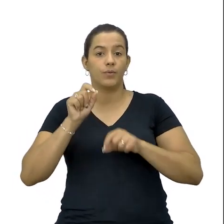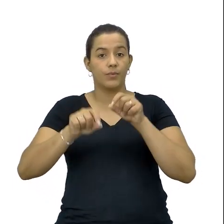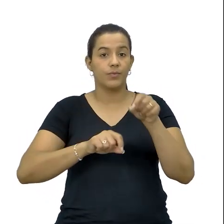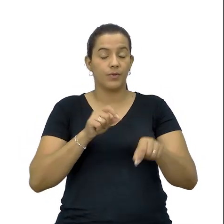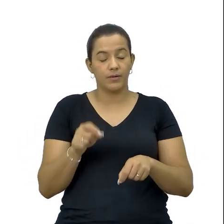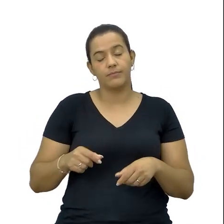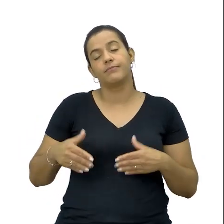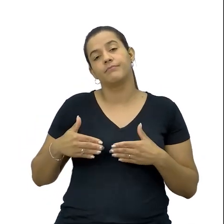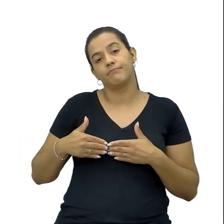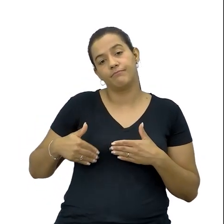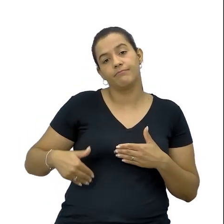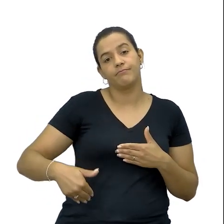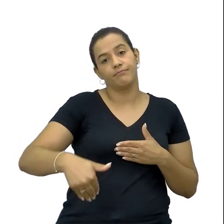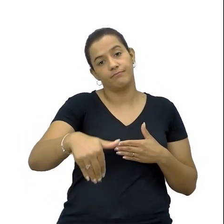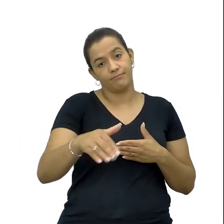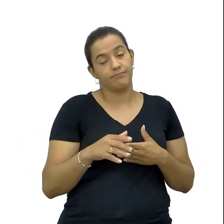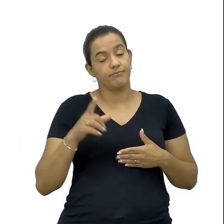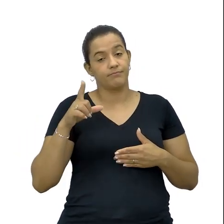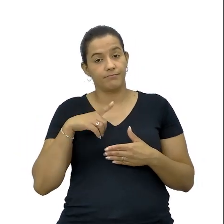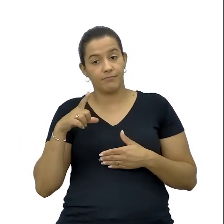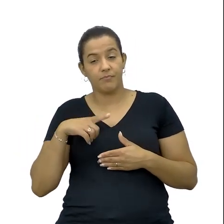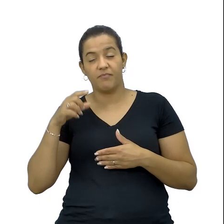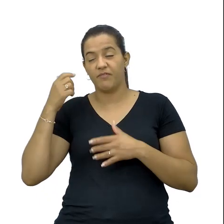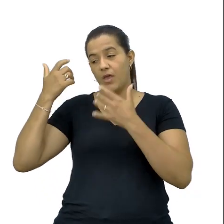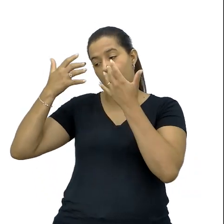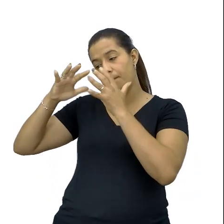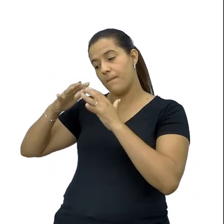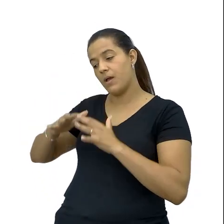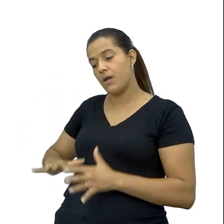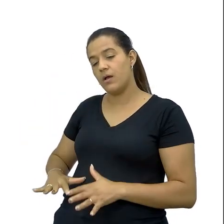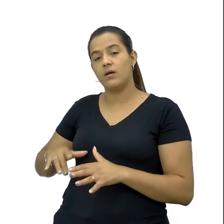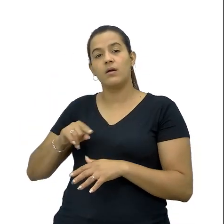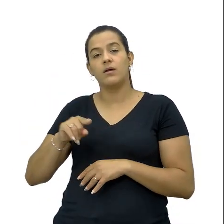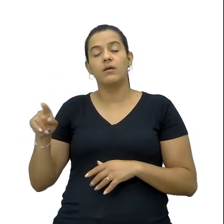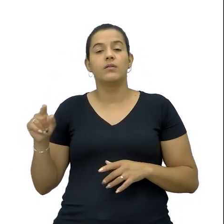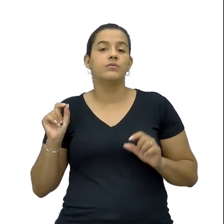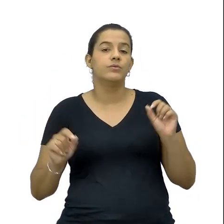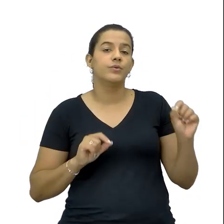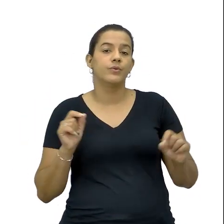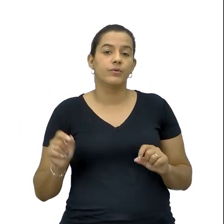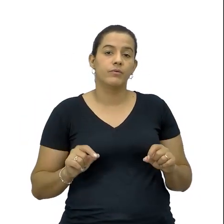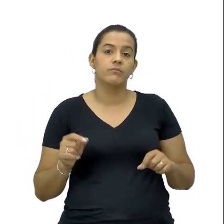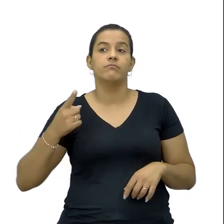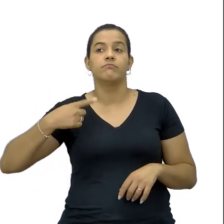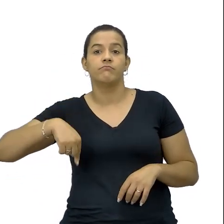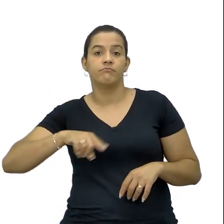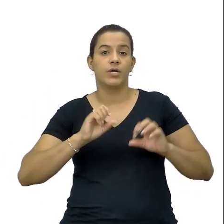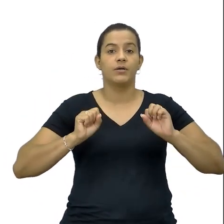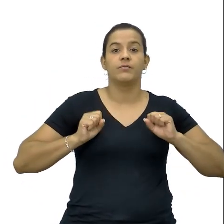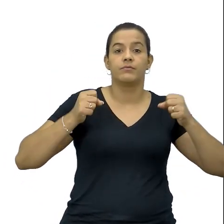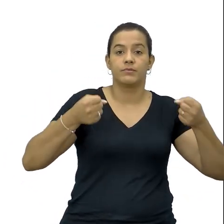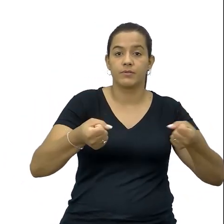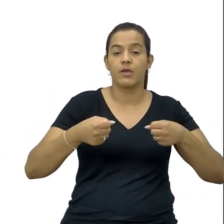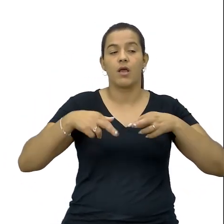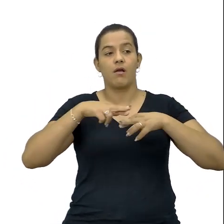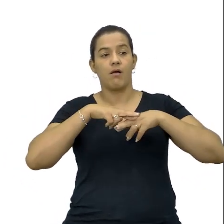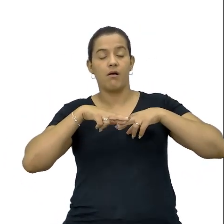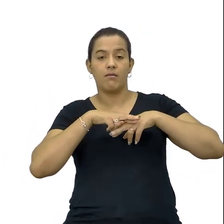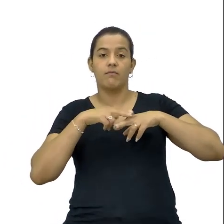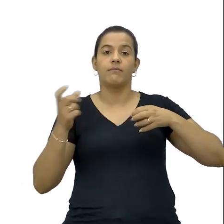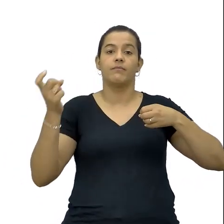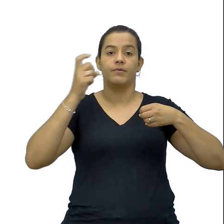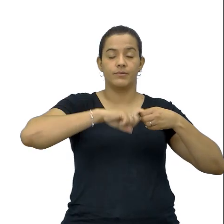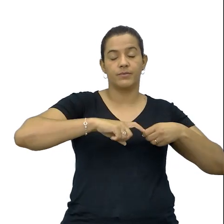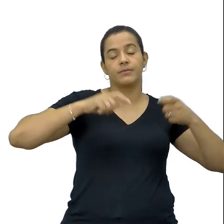olhando para a defasagem dos estudantes, onde nós vamos ter que retomar, né, com esses